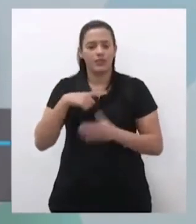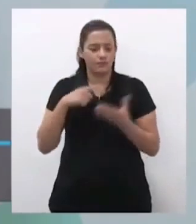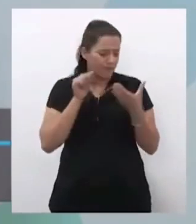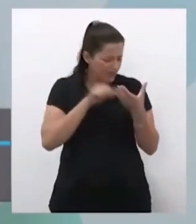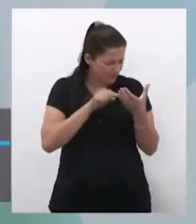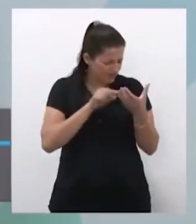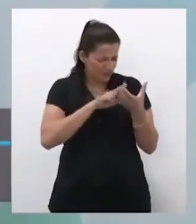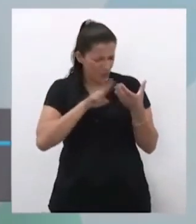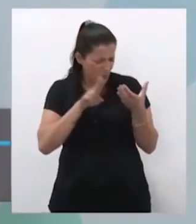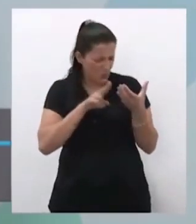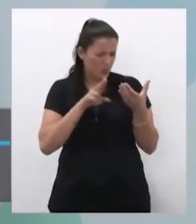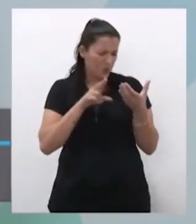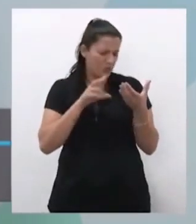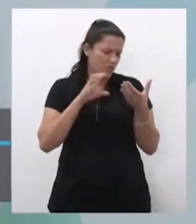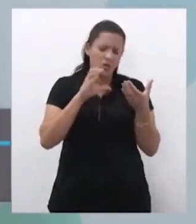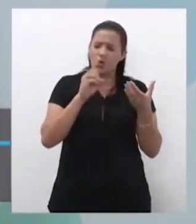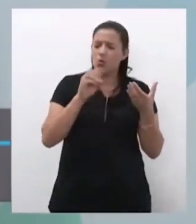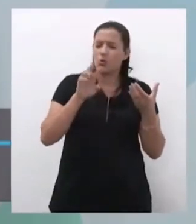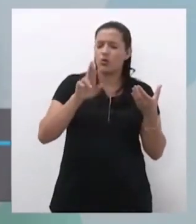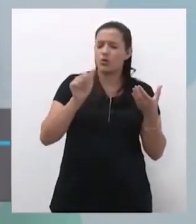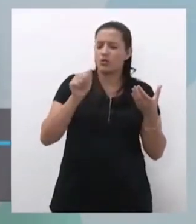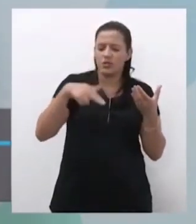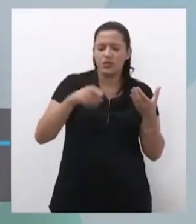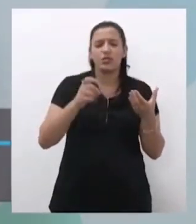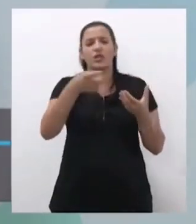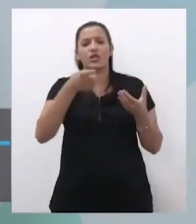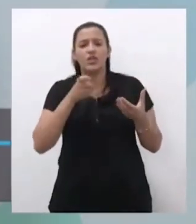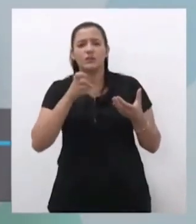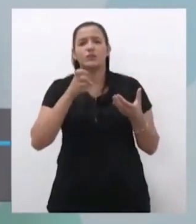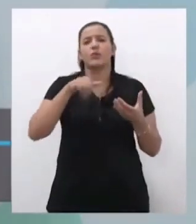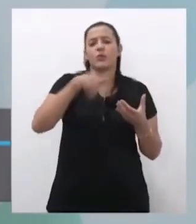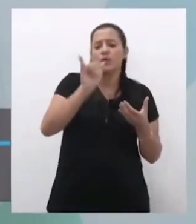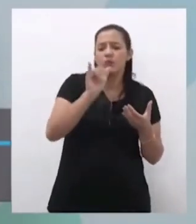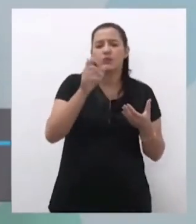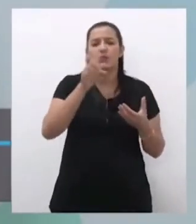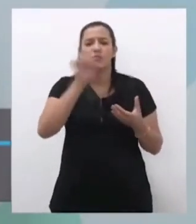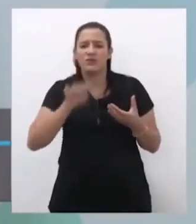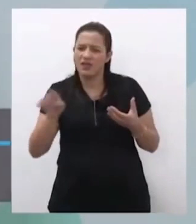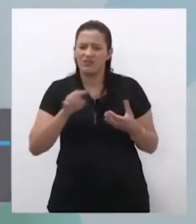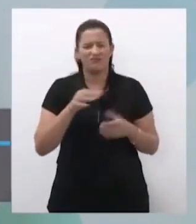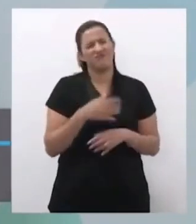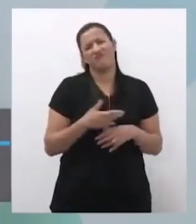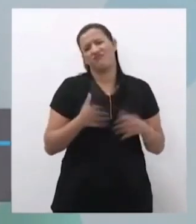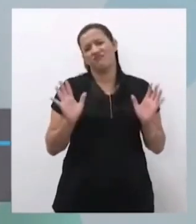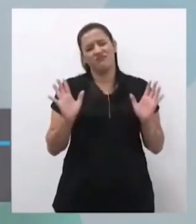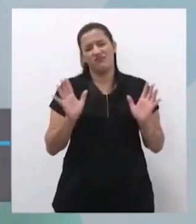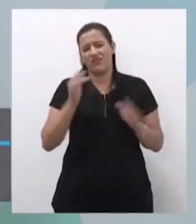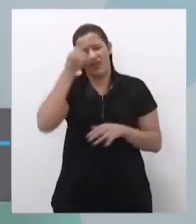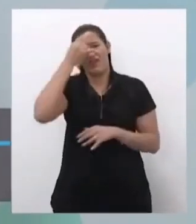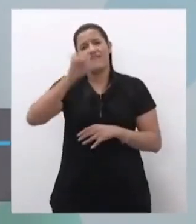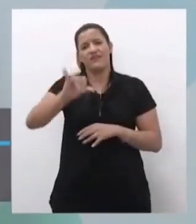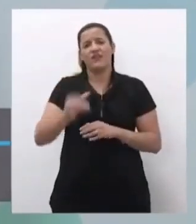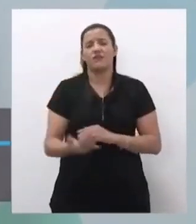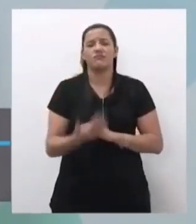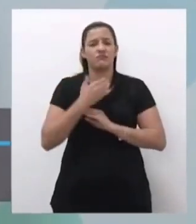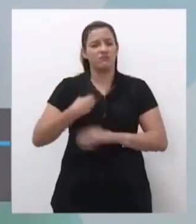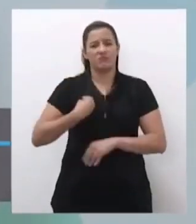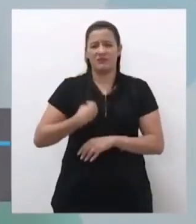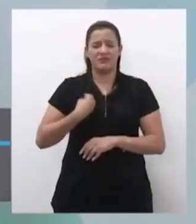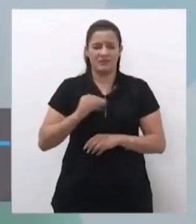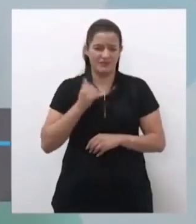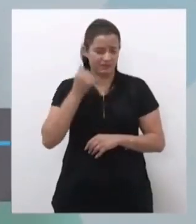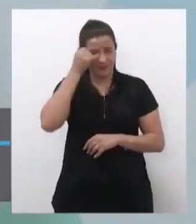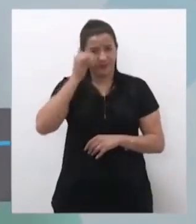é corante, acidulante, código XYZ, essas coisas a gente vai evitar ao máximo trazer para a nossa vida. Por quê? Gente, os